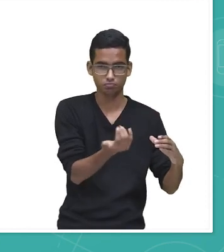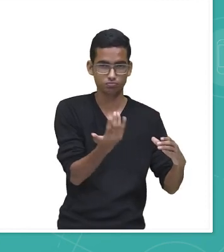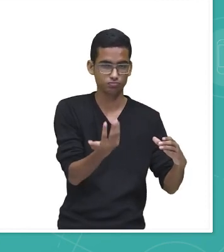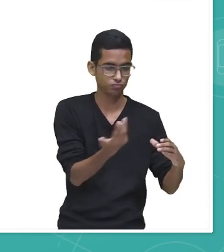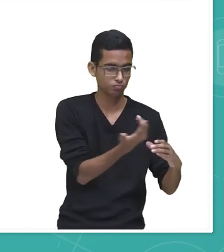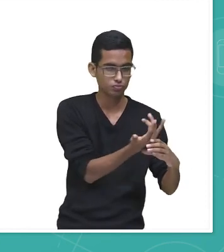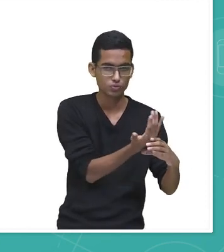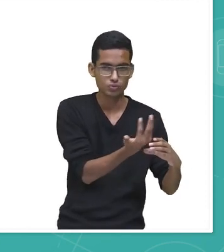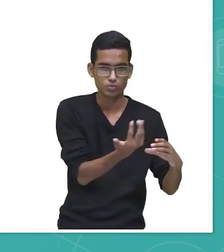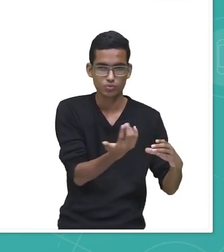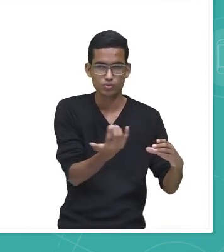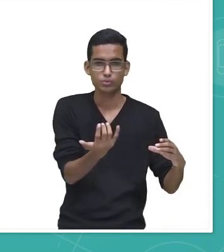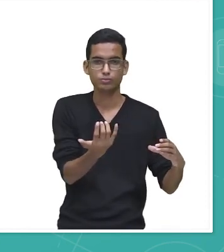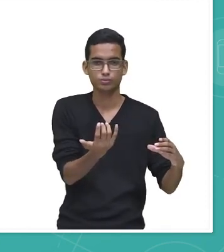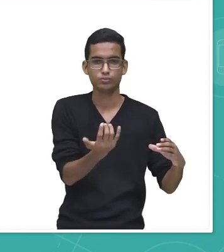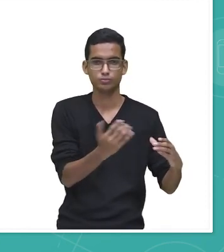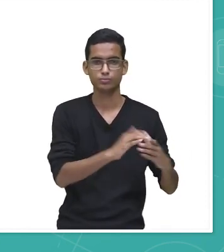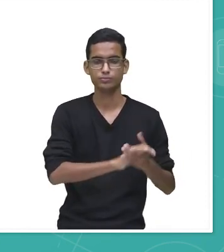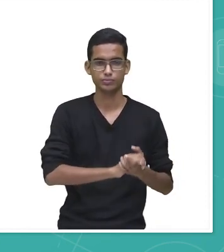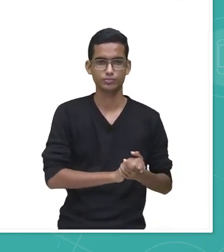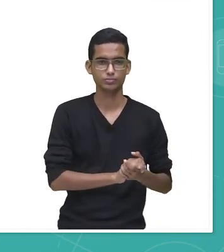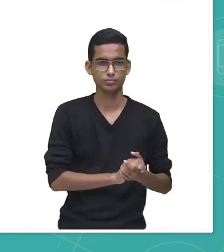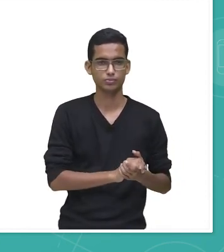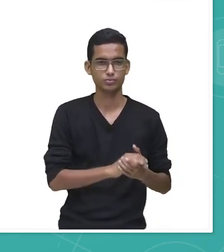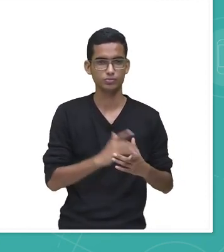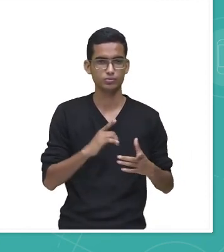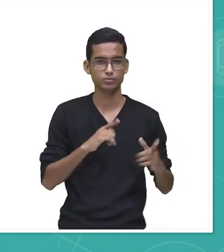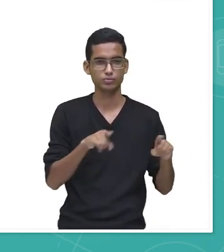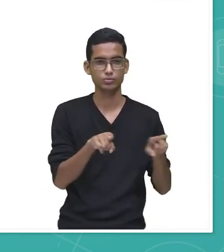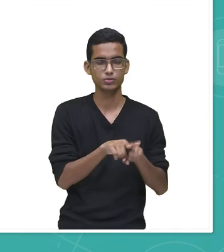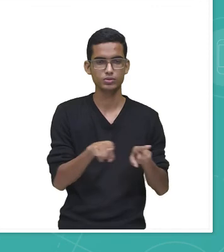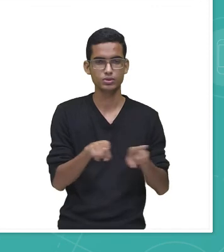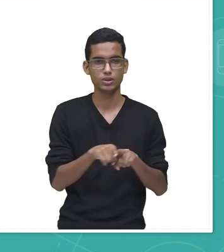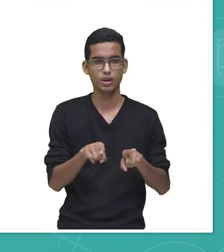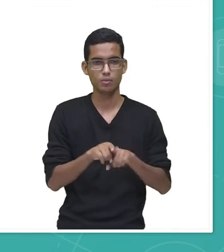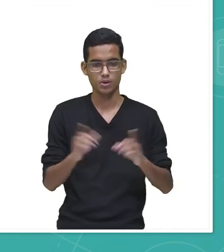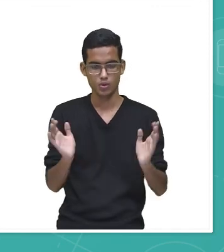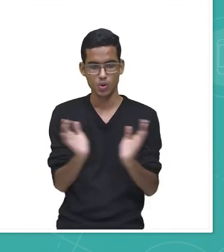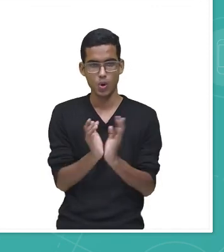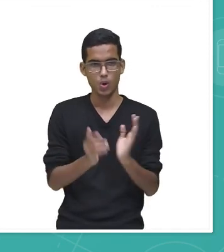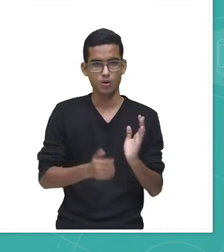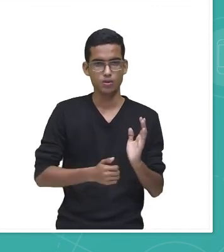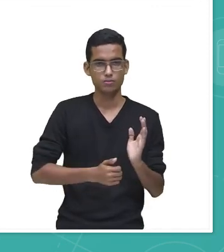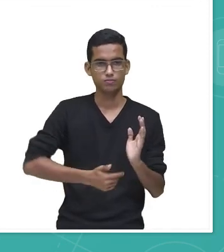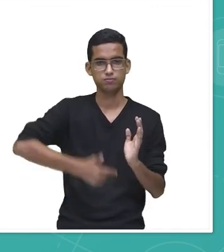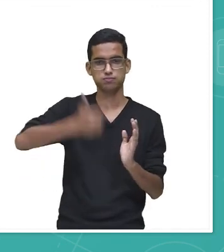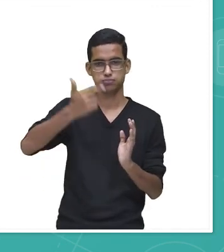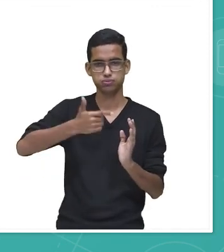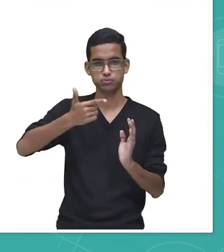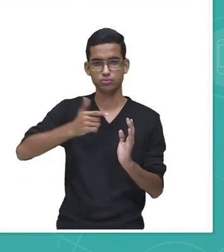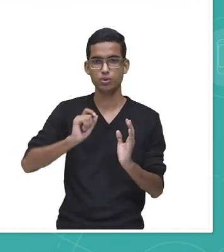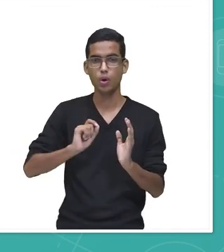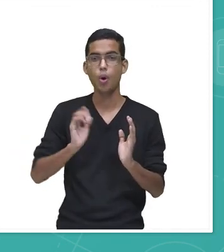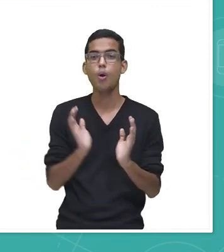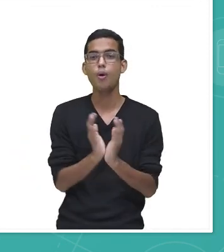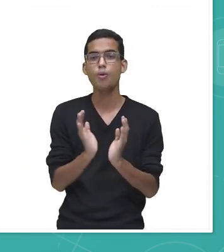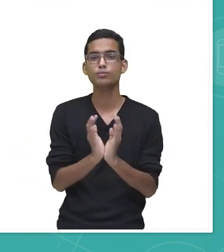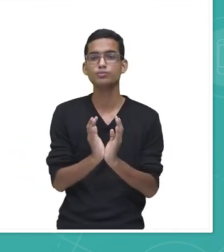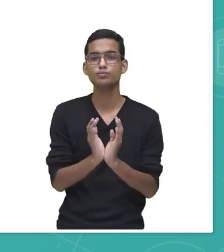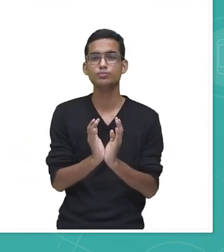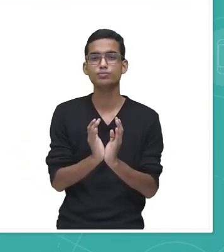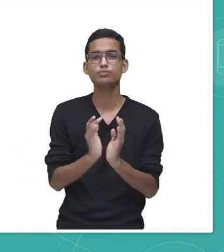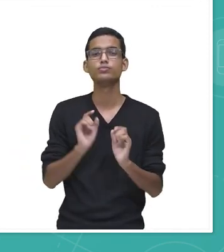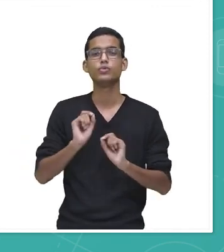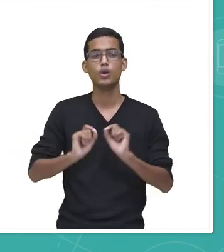senhor feudal e também ele tem um manso servil, que é a segunda divisão. Qual seria essa? Eram as